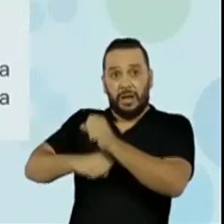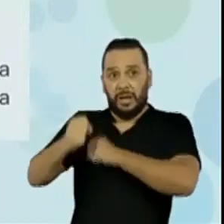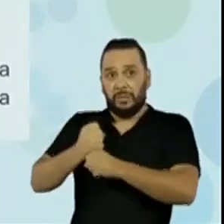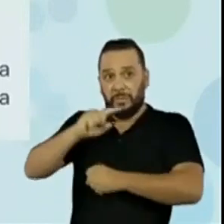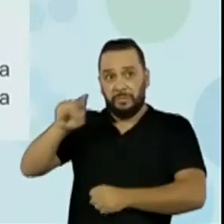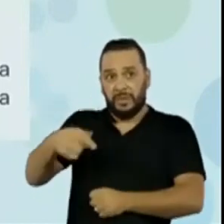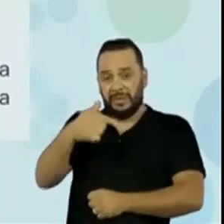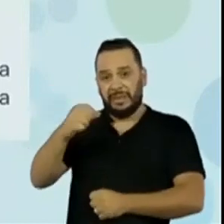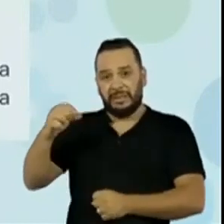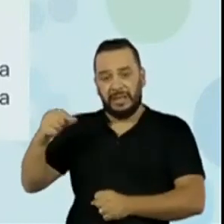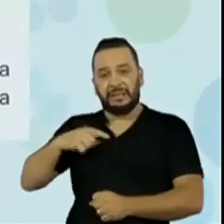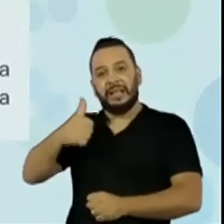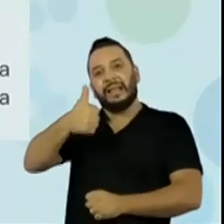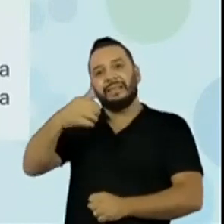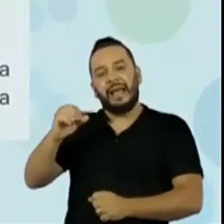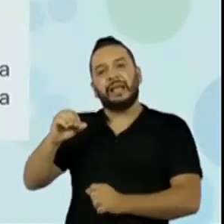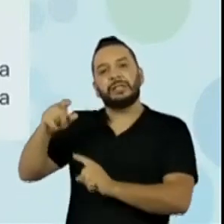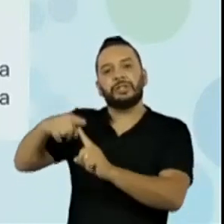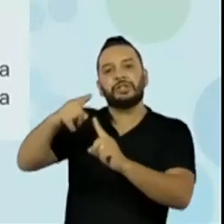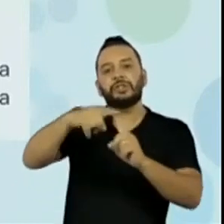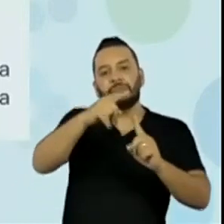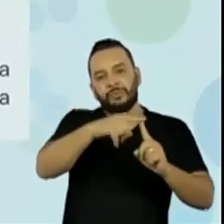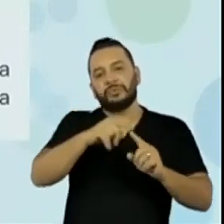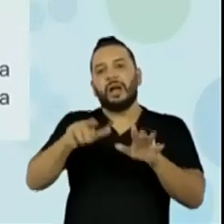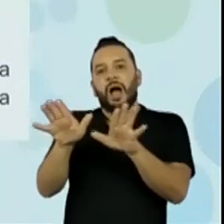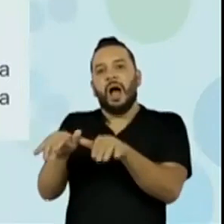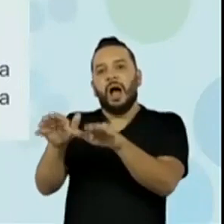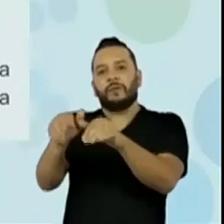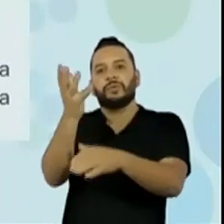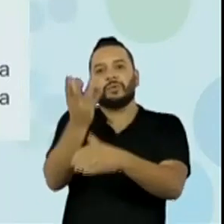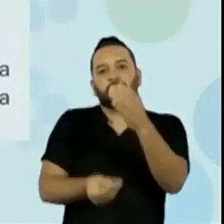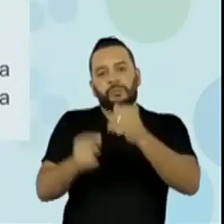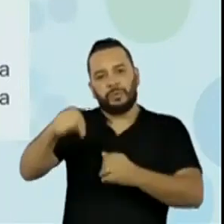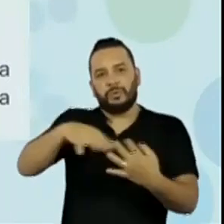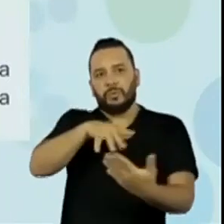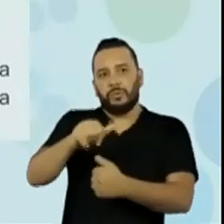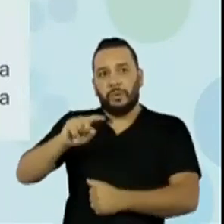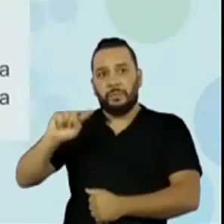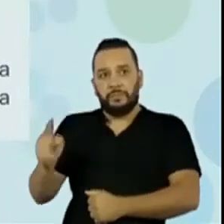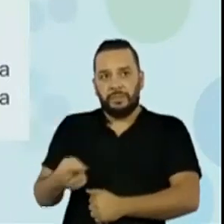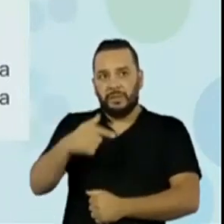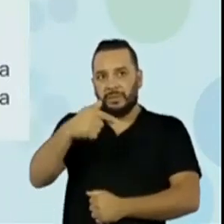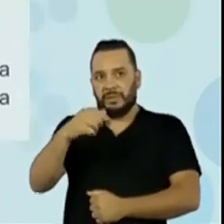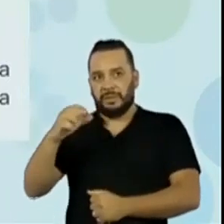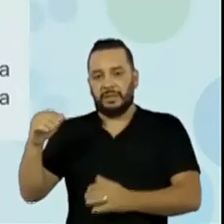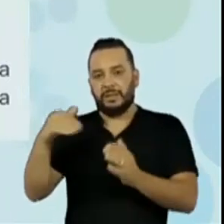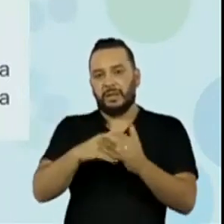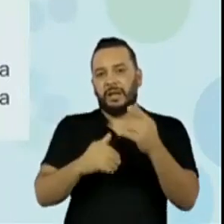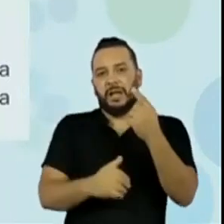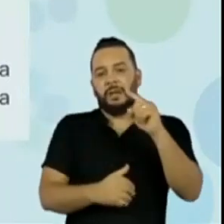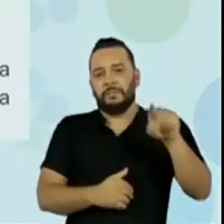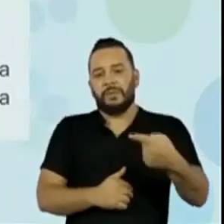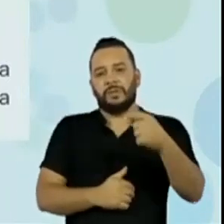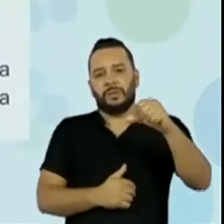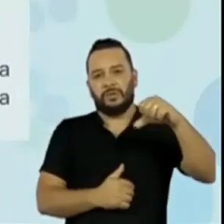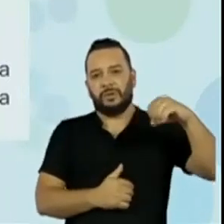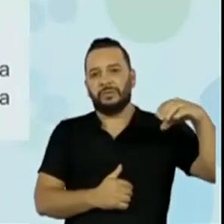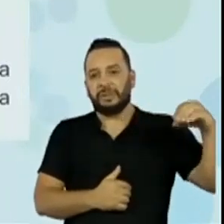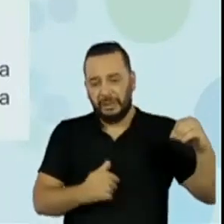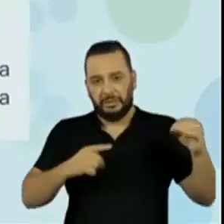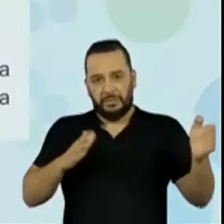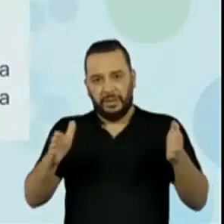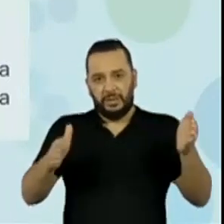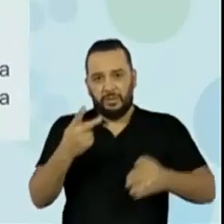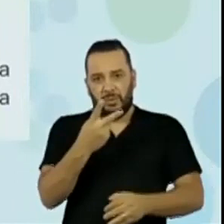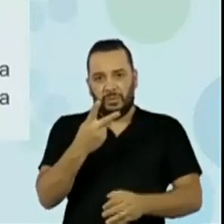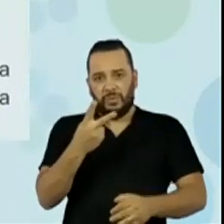10 espécies de aves foram consideradas extintas no planeta. De 1700 a 1900, num período de apenas 200